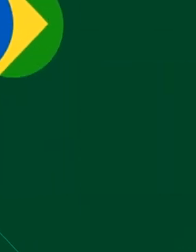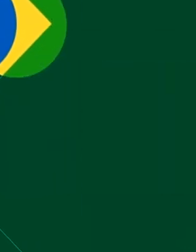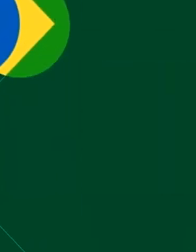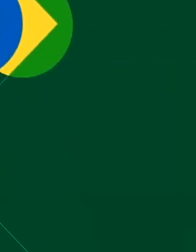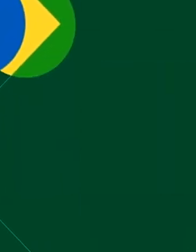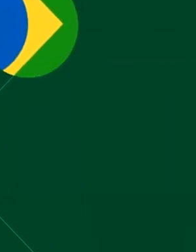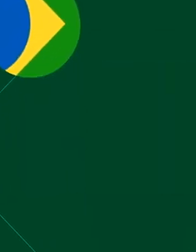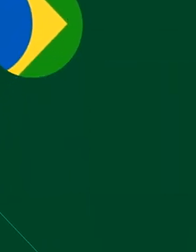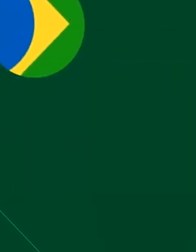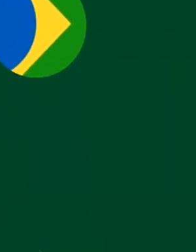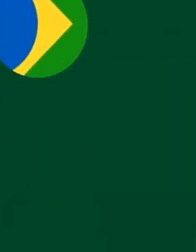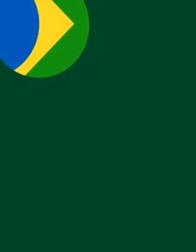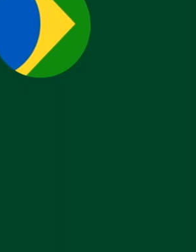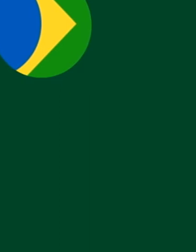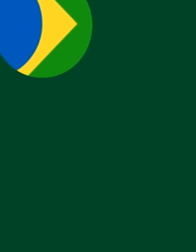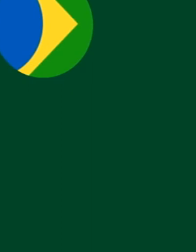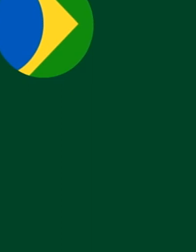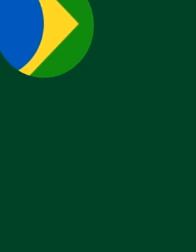Momento Saúde